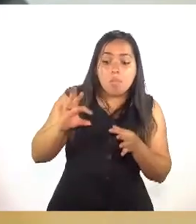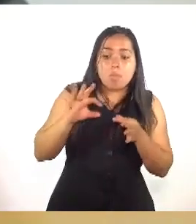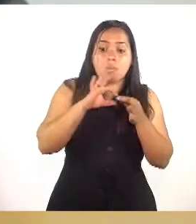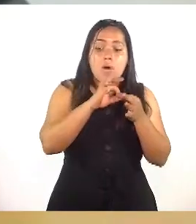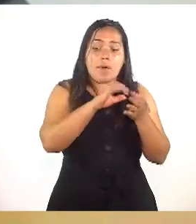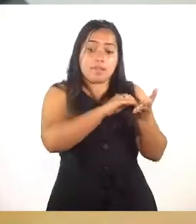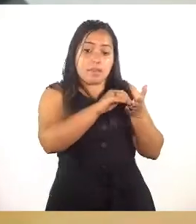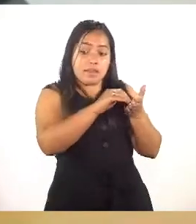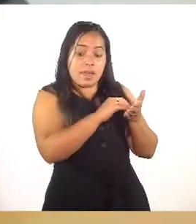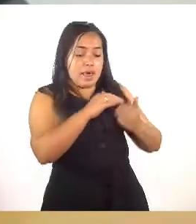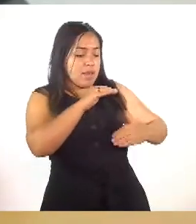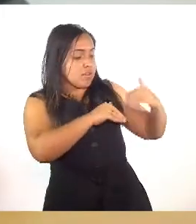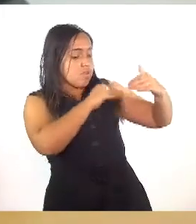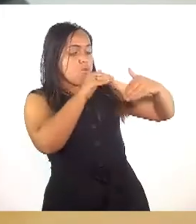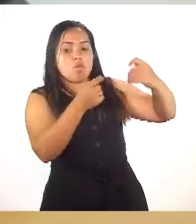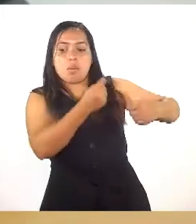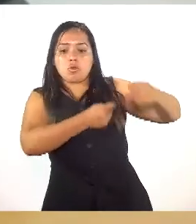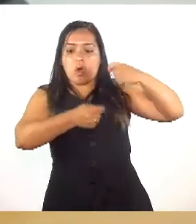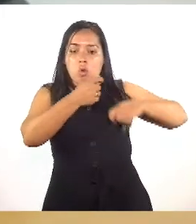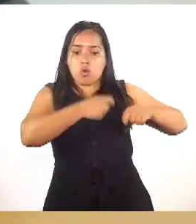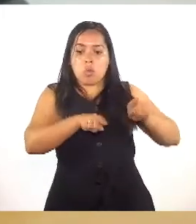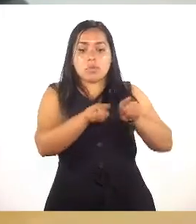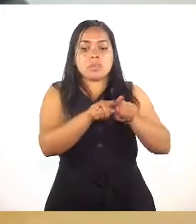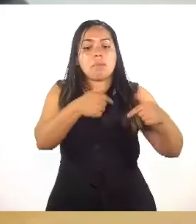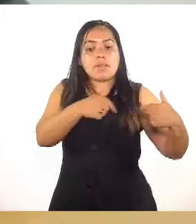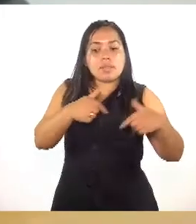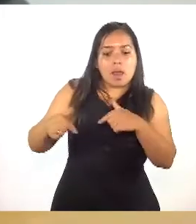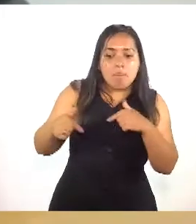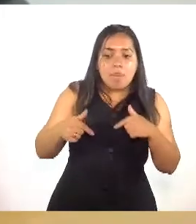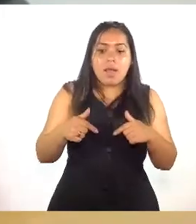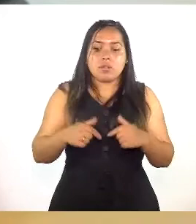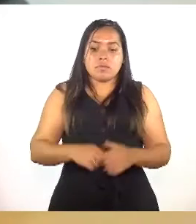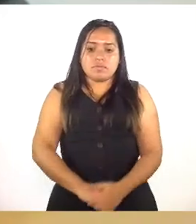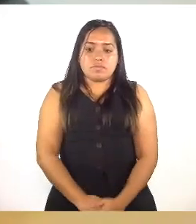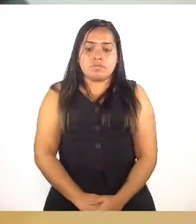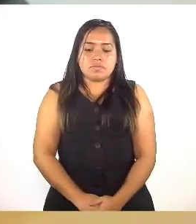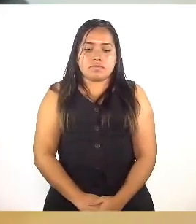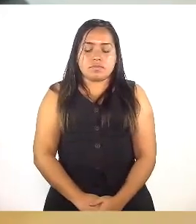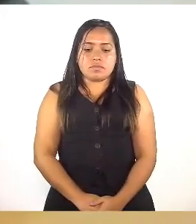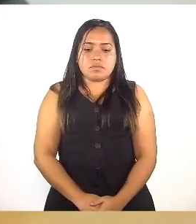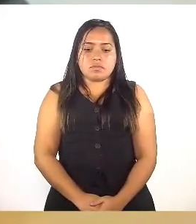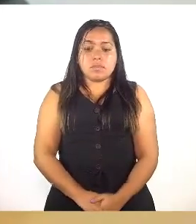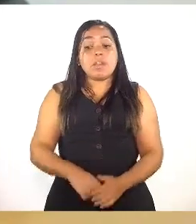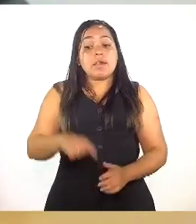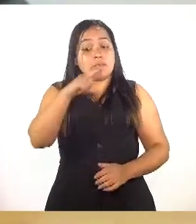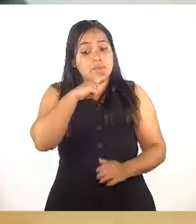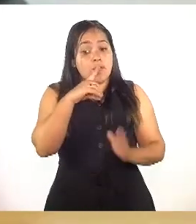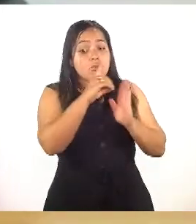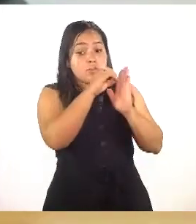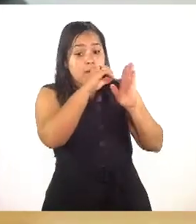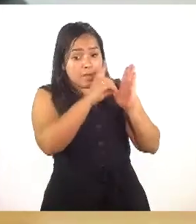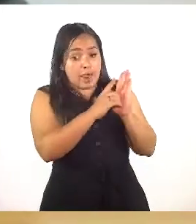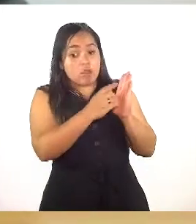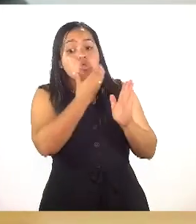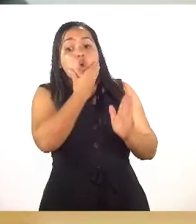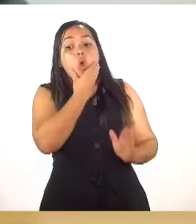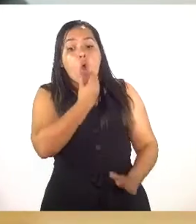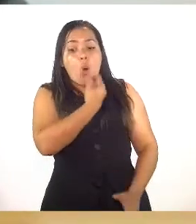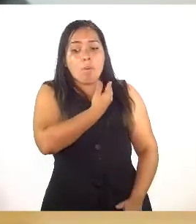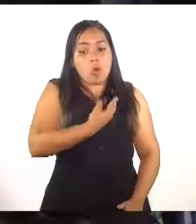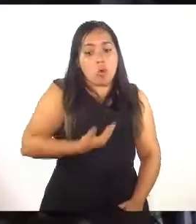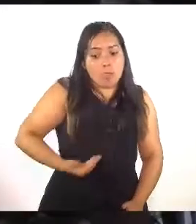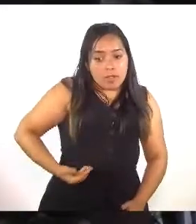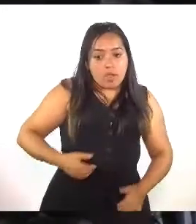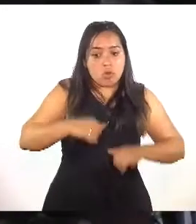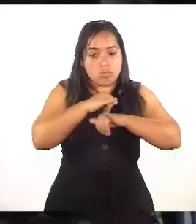Econômico e Trabalho e Geração de Renda, através de um decreto do governador.